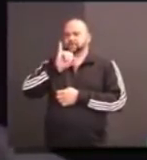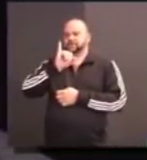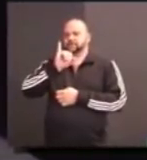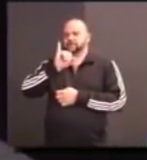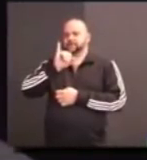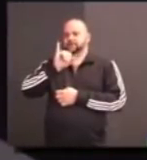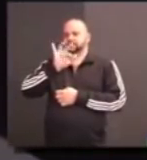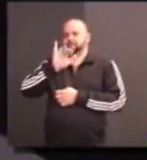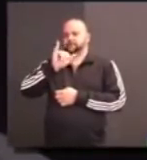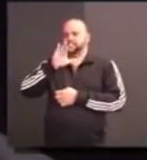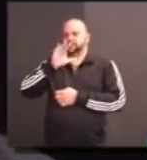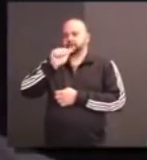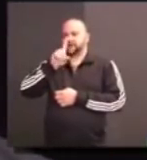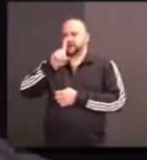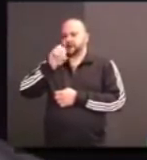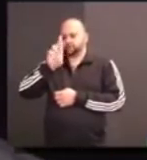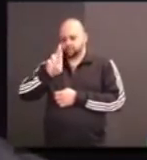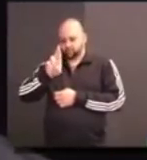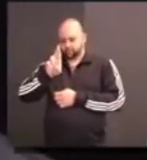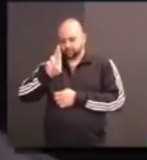falamos.